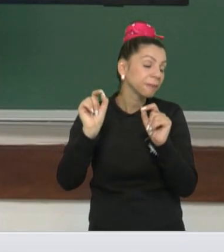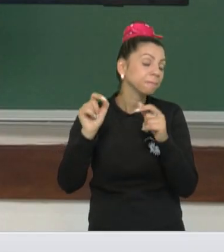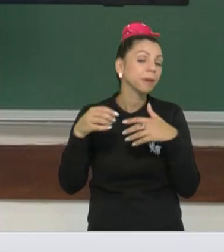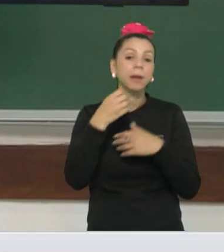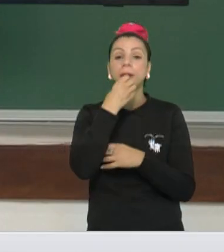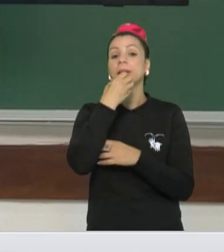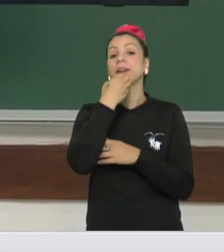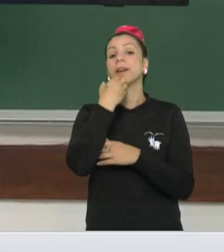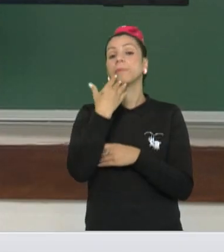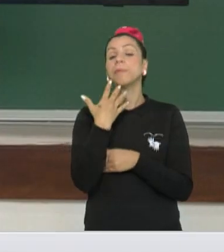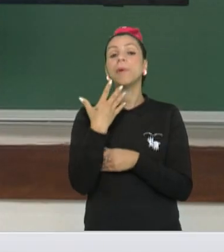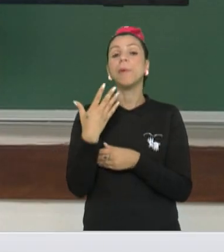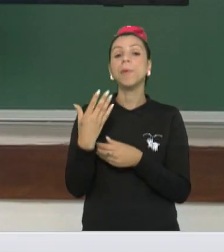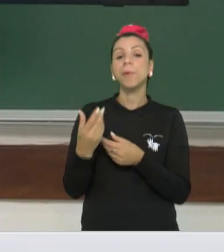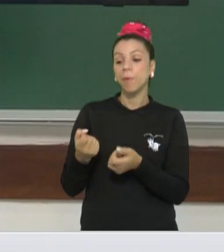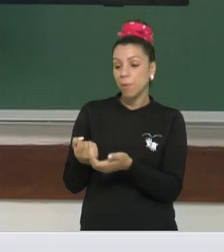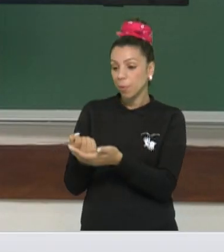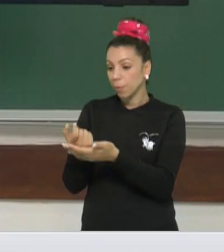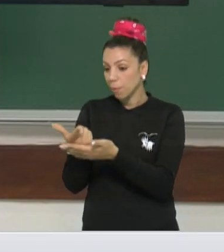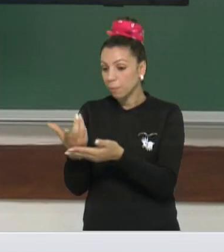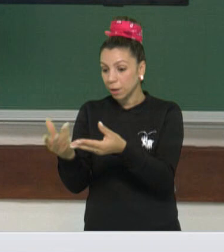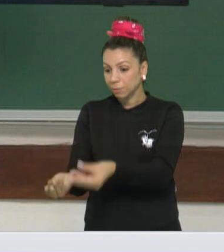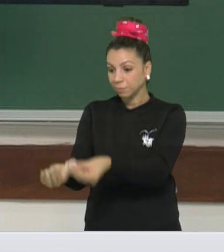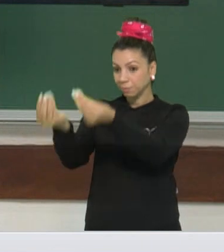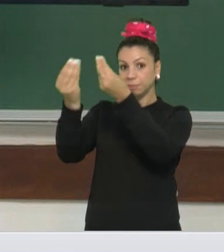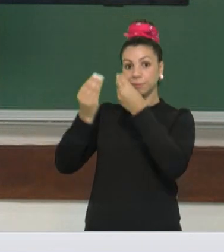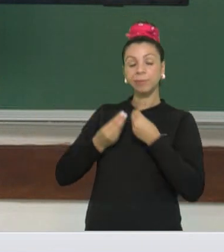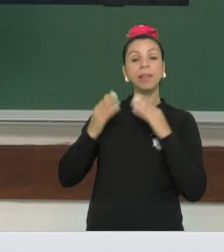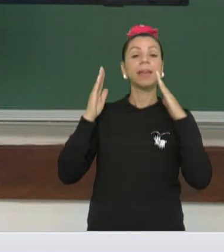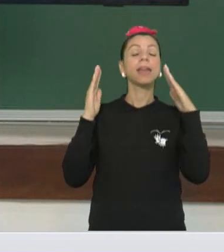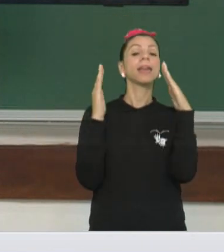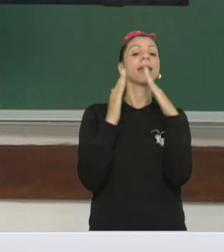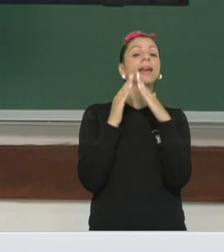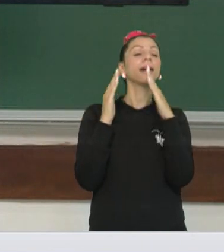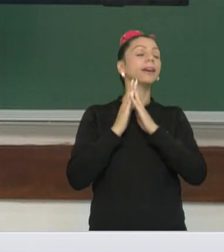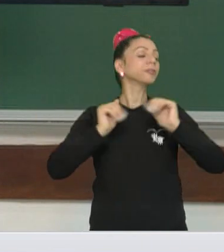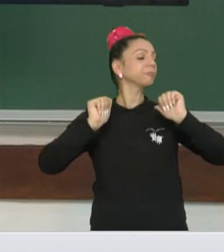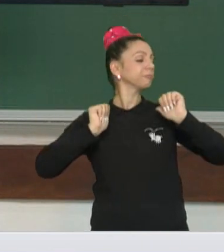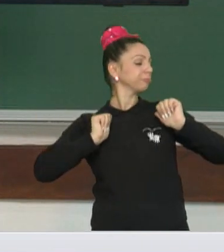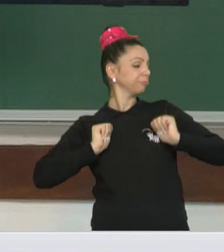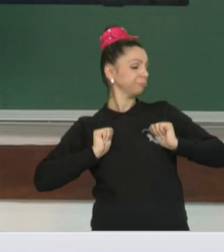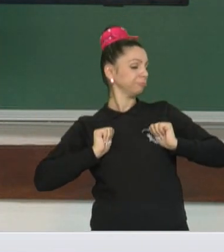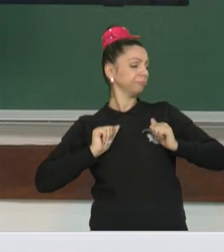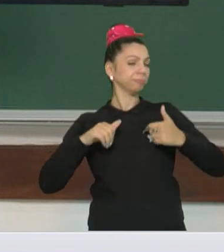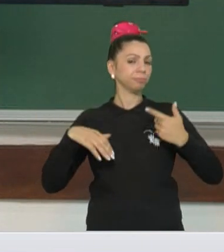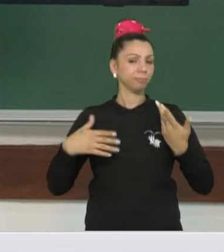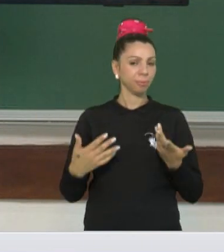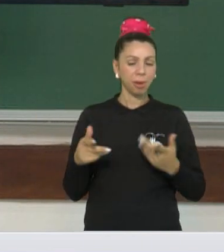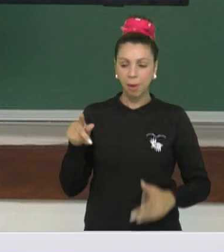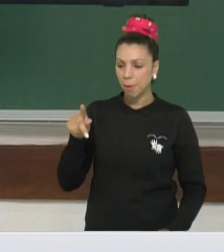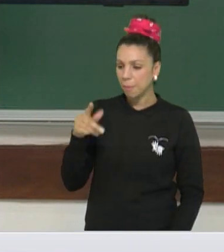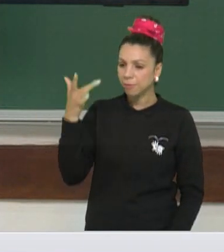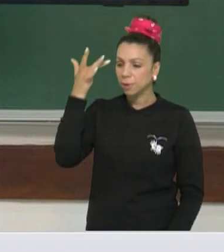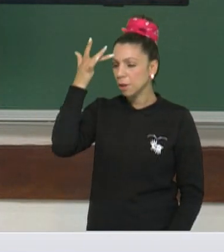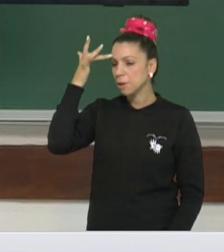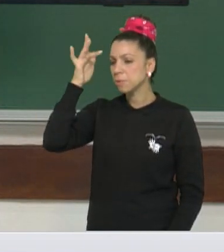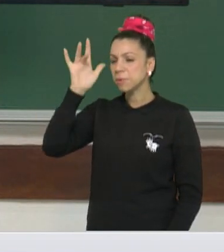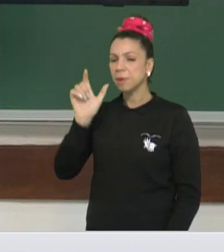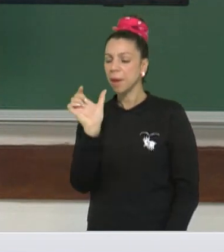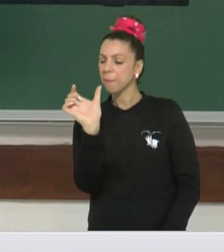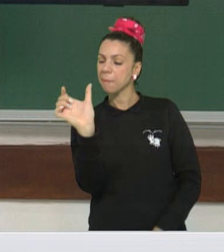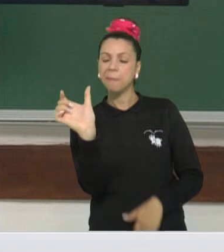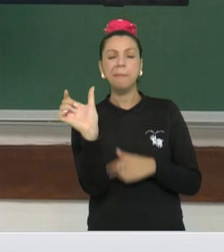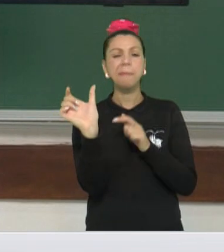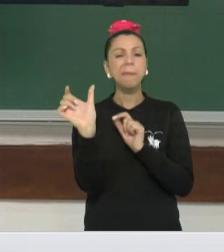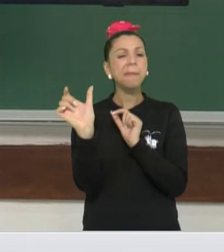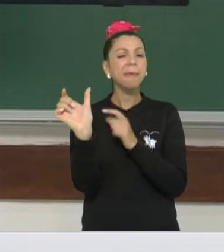Professora, mas eu não entendo porque nem sei direito essa palavra, porque eu não moro eu